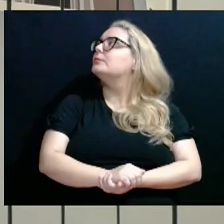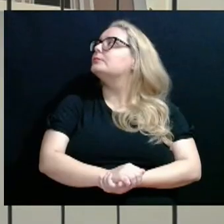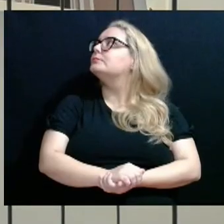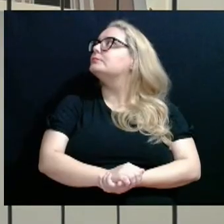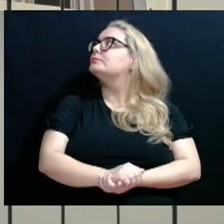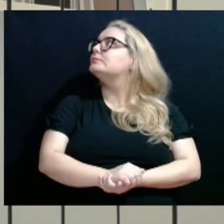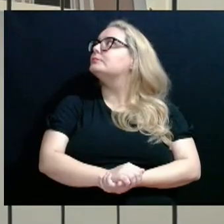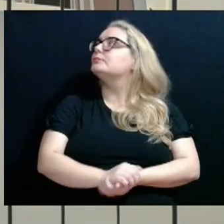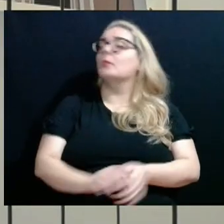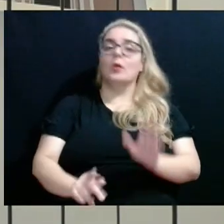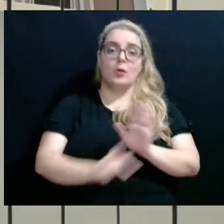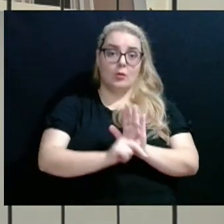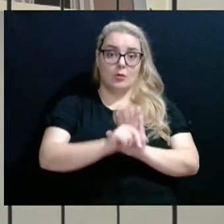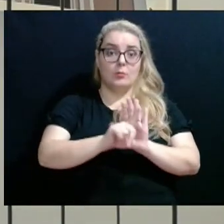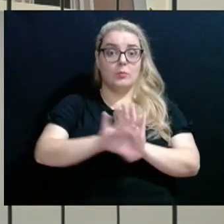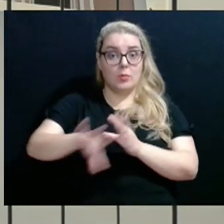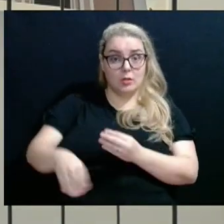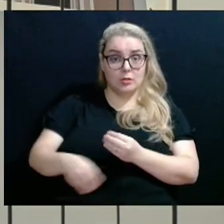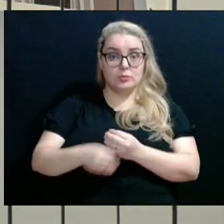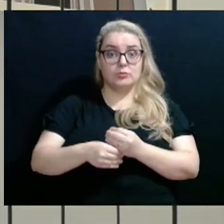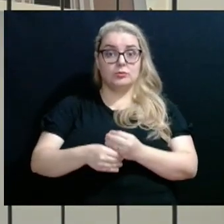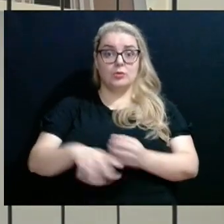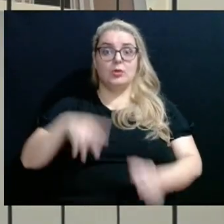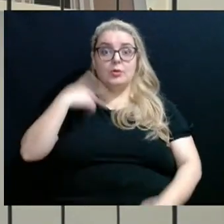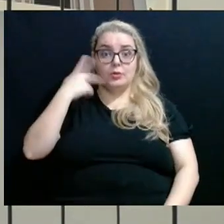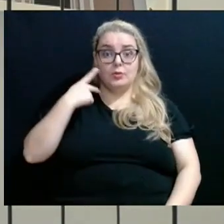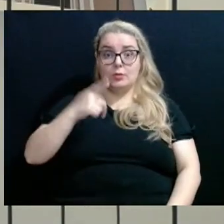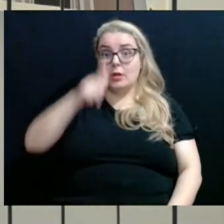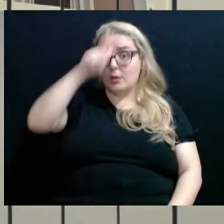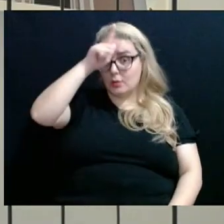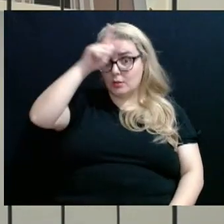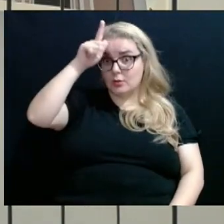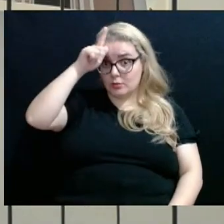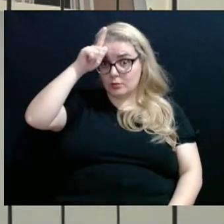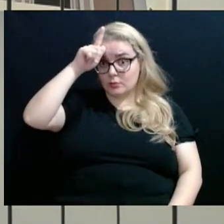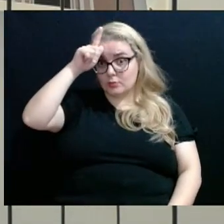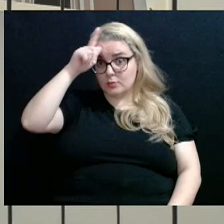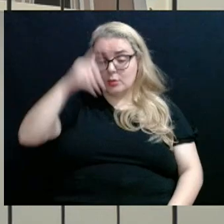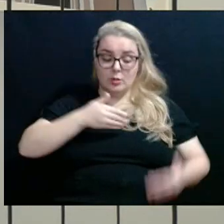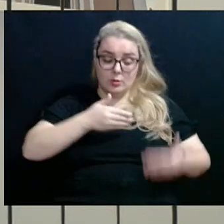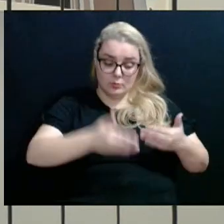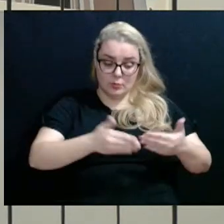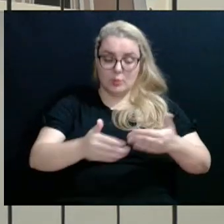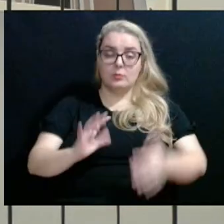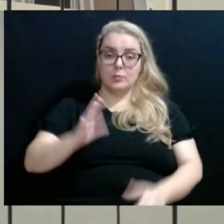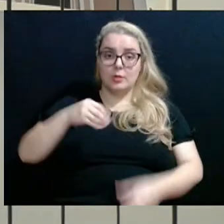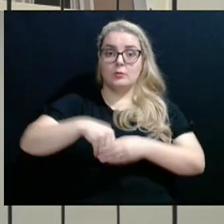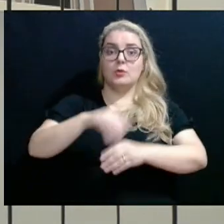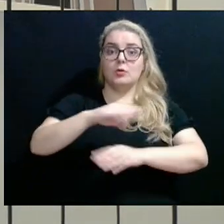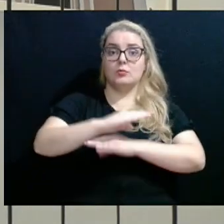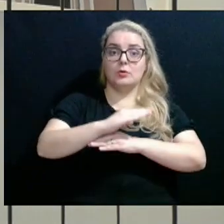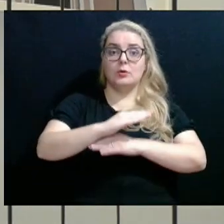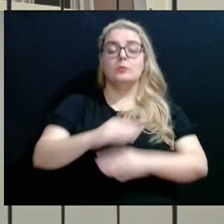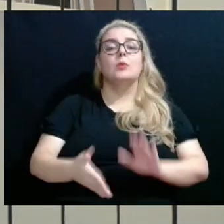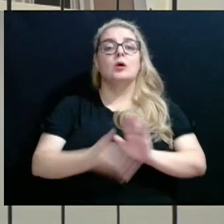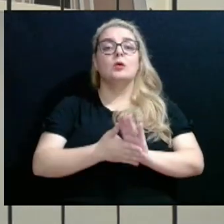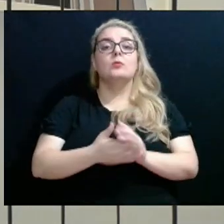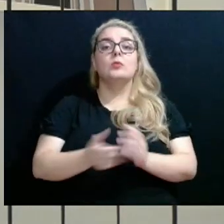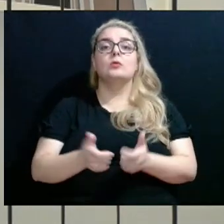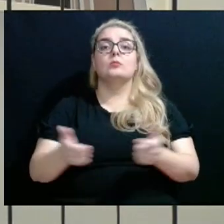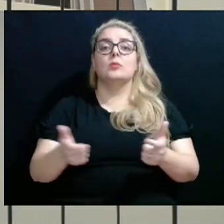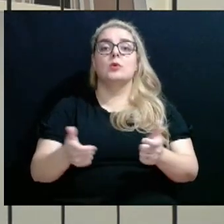Projeto de lei complementar do vereador Gustavo Peta, em tramitação aqui na Câmara, propõe ampliar o